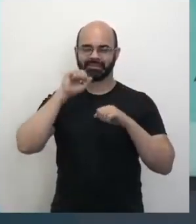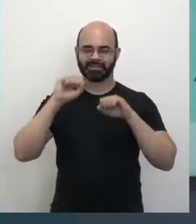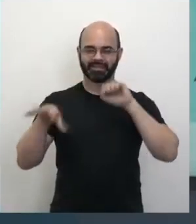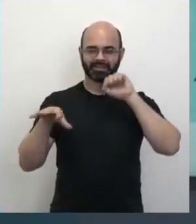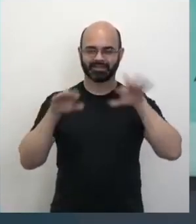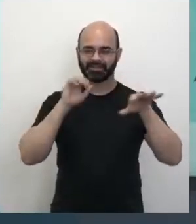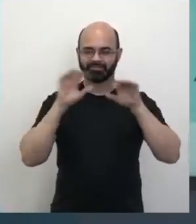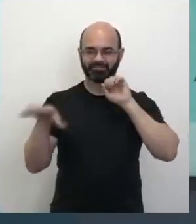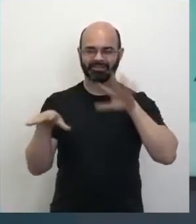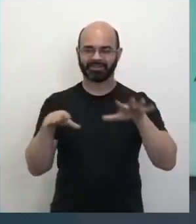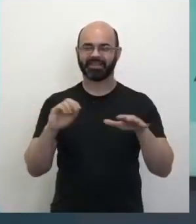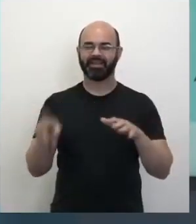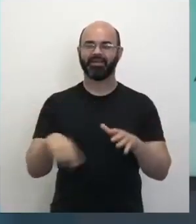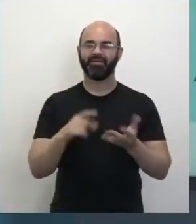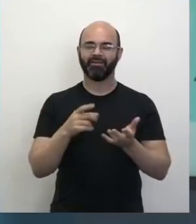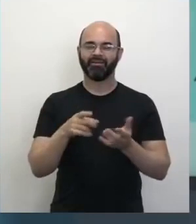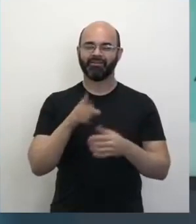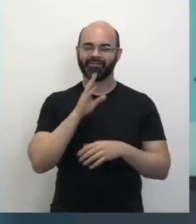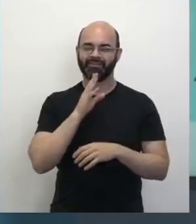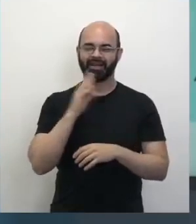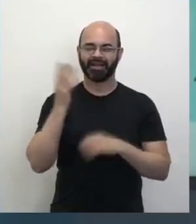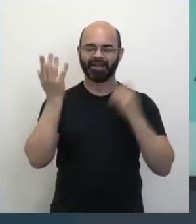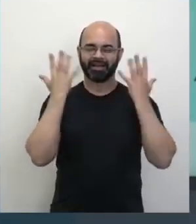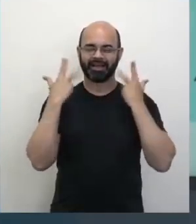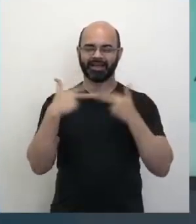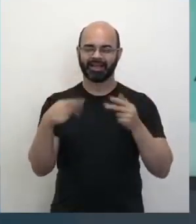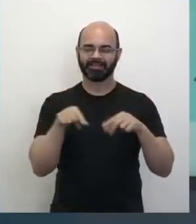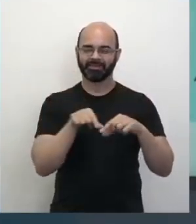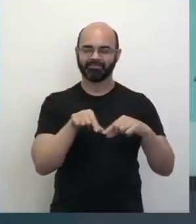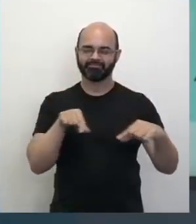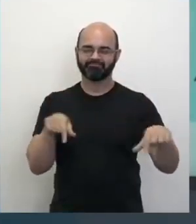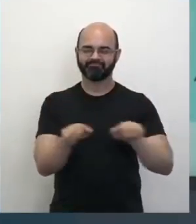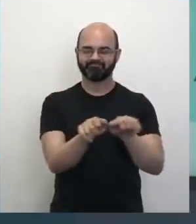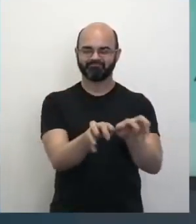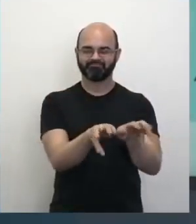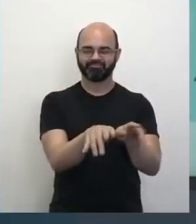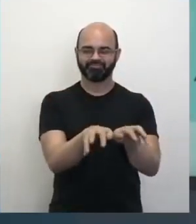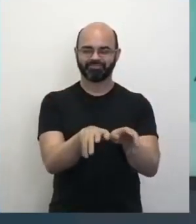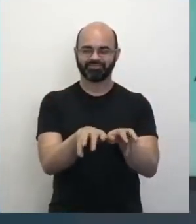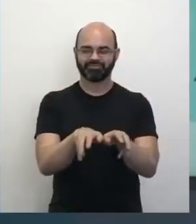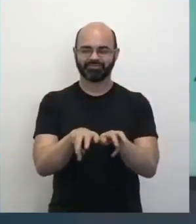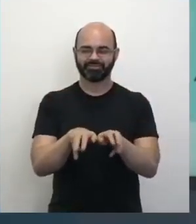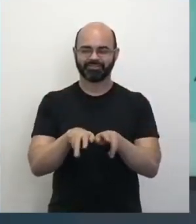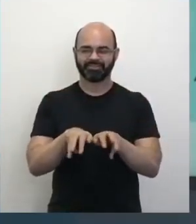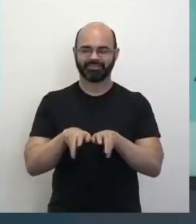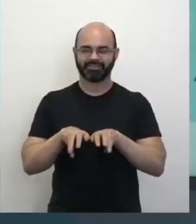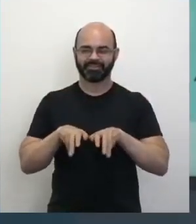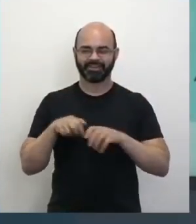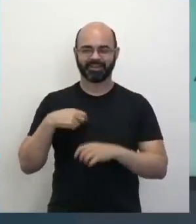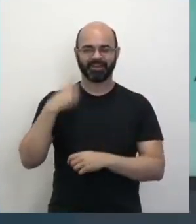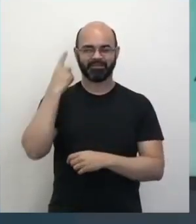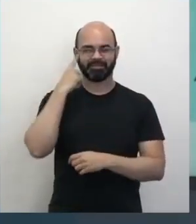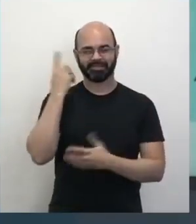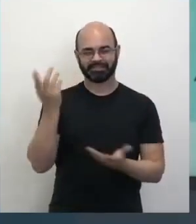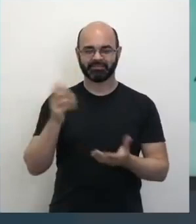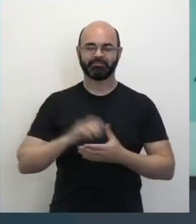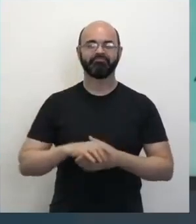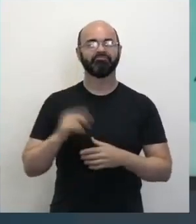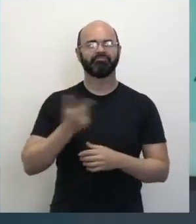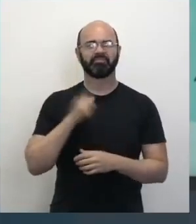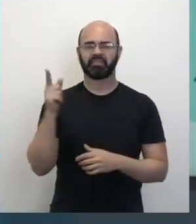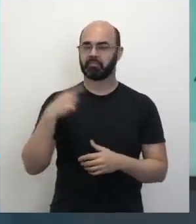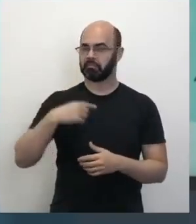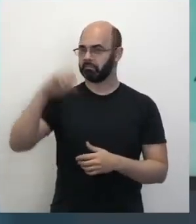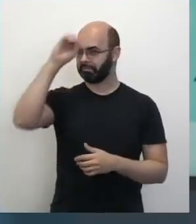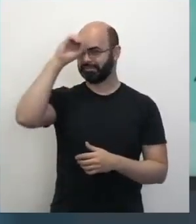onomatopeia, centopeia, sai essa questão, mas não saiu, mas vamos lá. O Henrique também diz assim, ó, não faço a menor